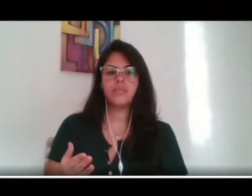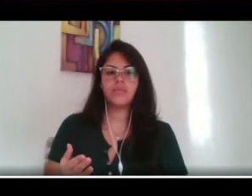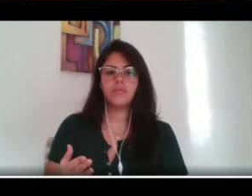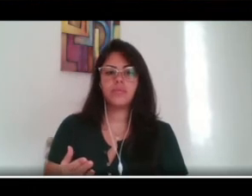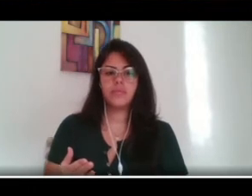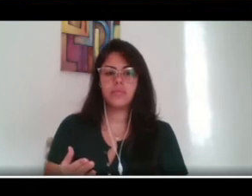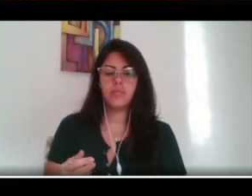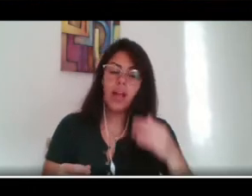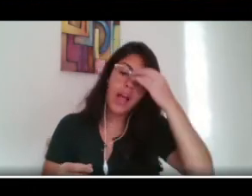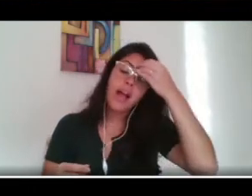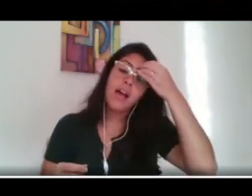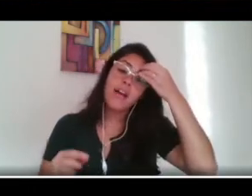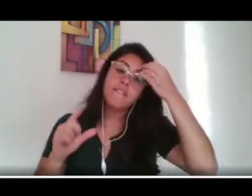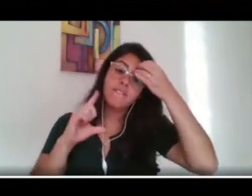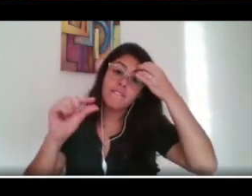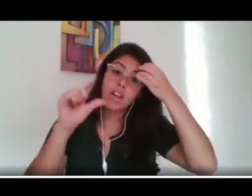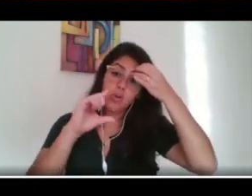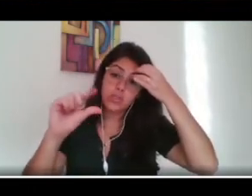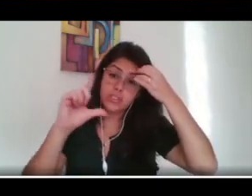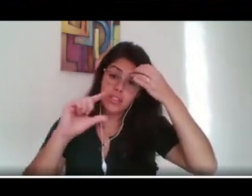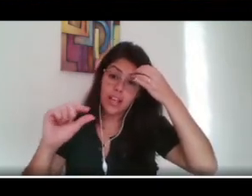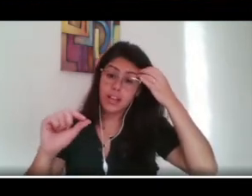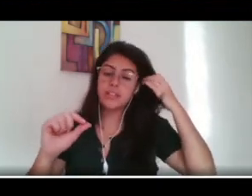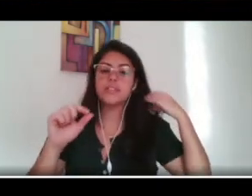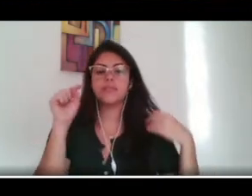Ela faz um ângulo